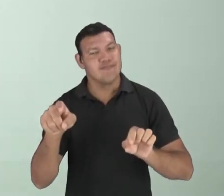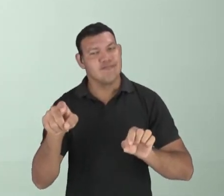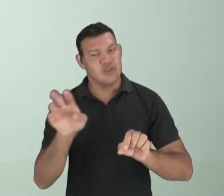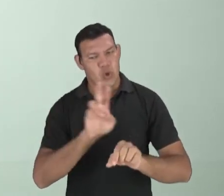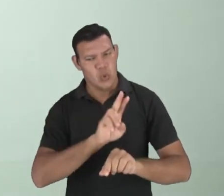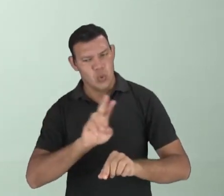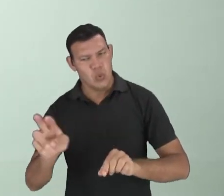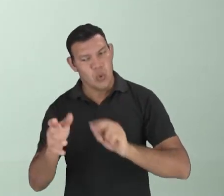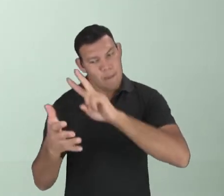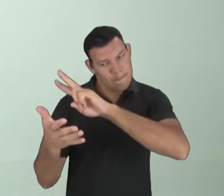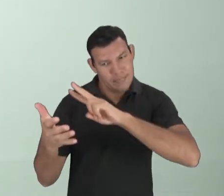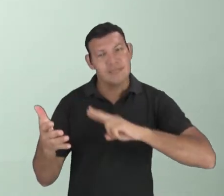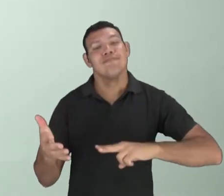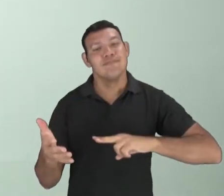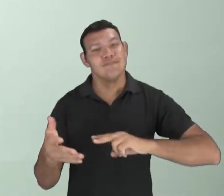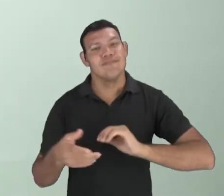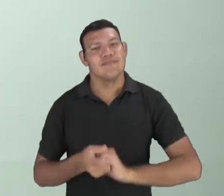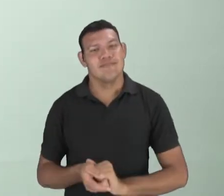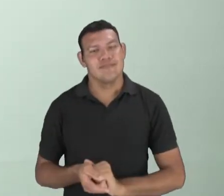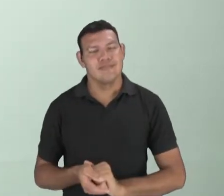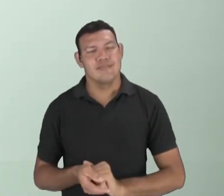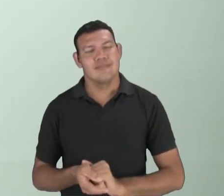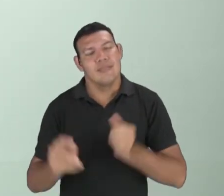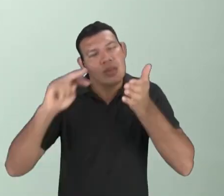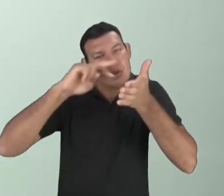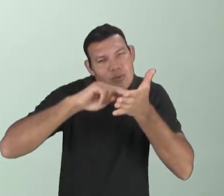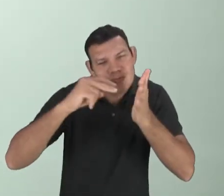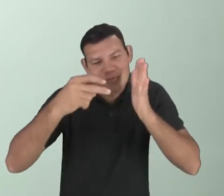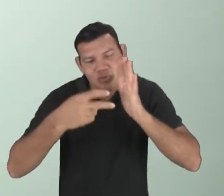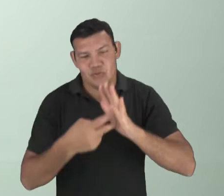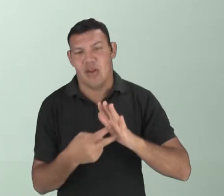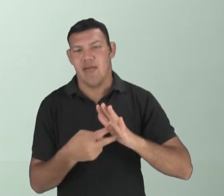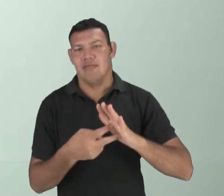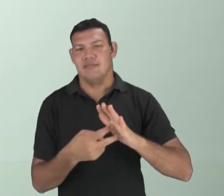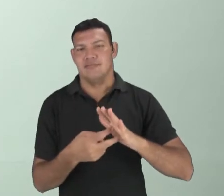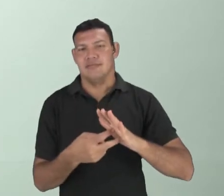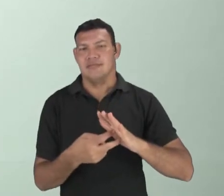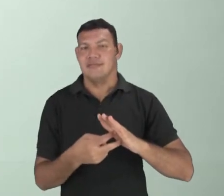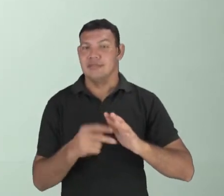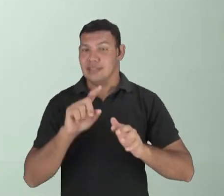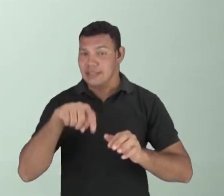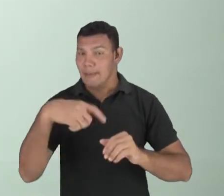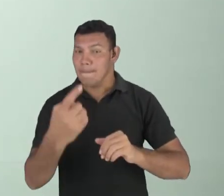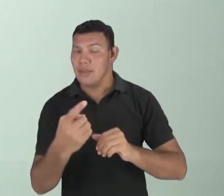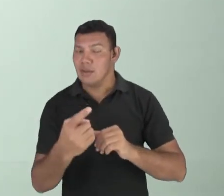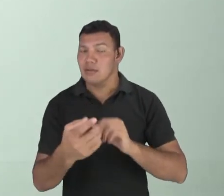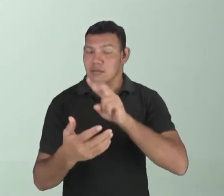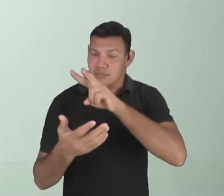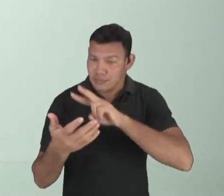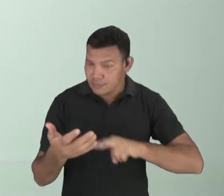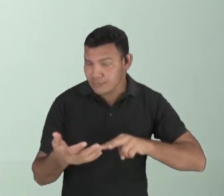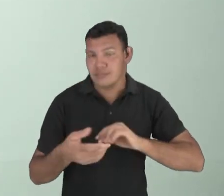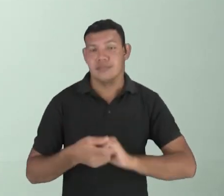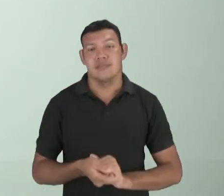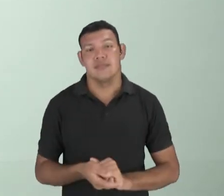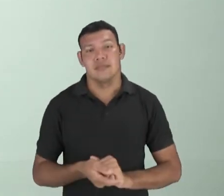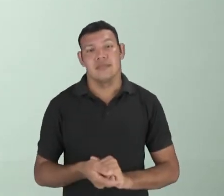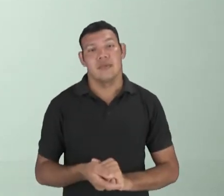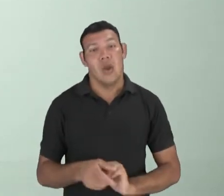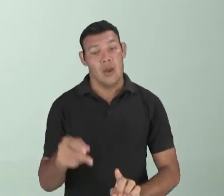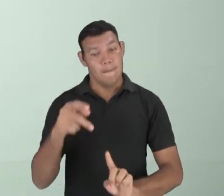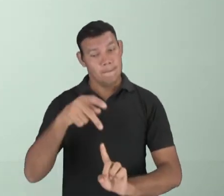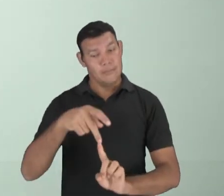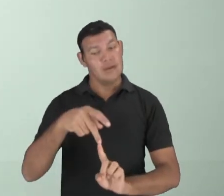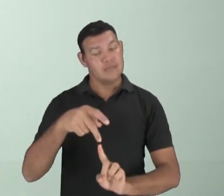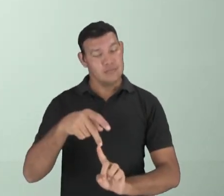de verdadeiro leitor, decodificador e depois leitor. Partindo desse princípio,